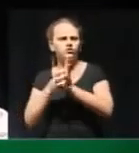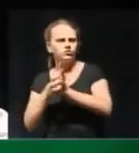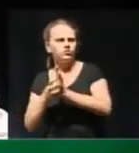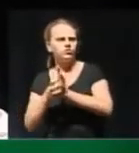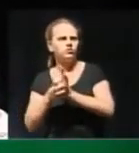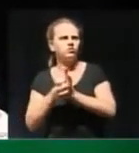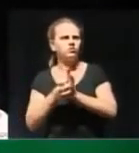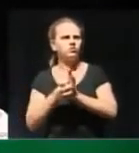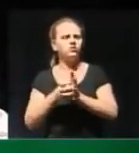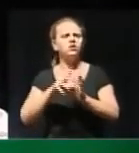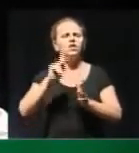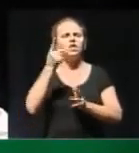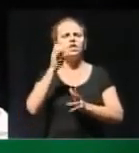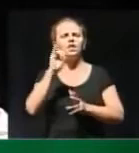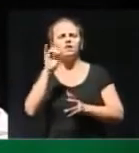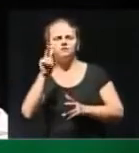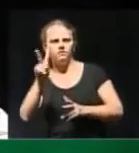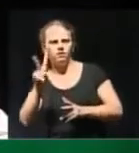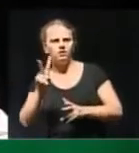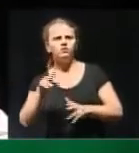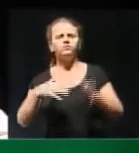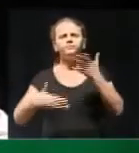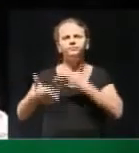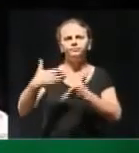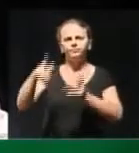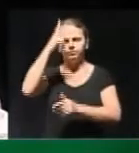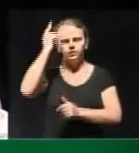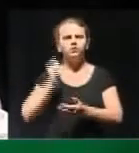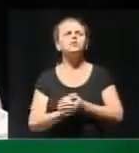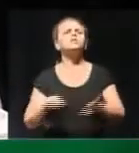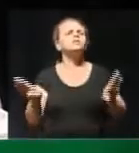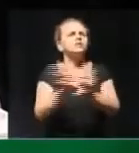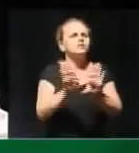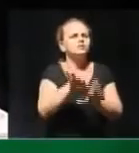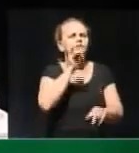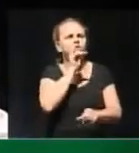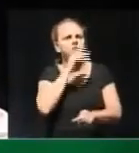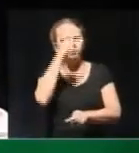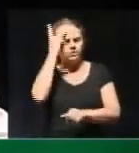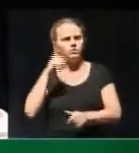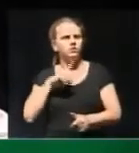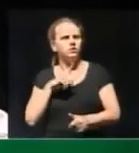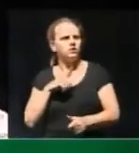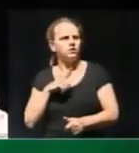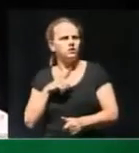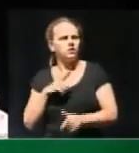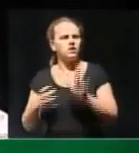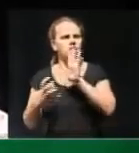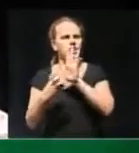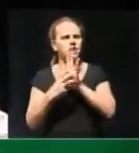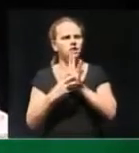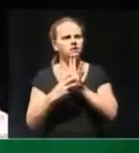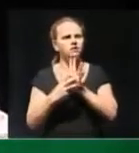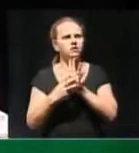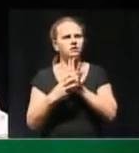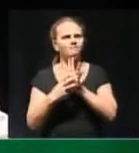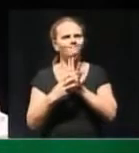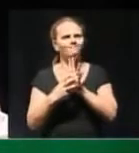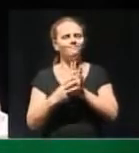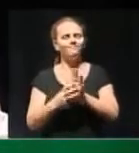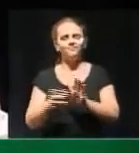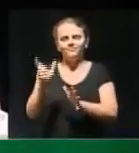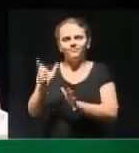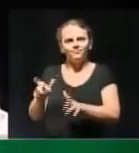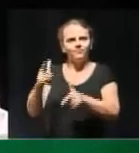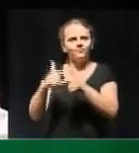diagnóstico precoce e tratamento adequado das pessoas que vivem com HIV tem um impacto não só individual,